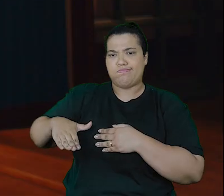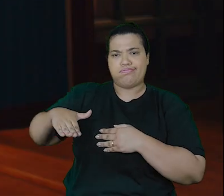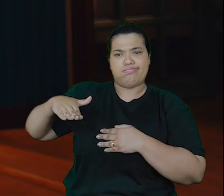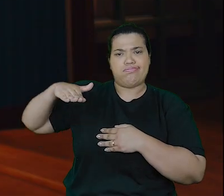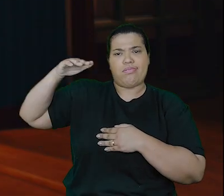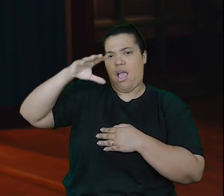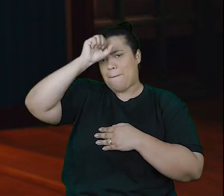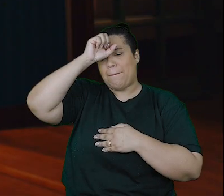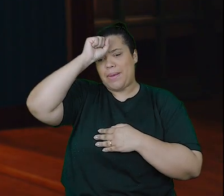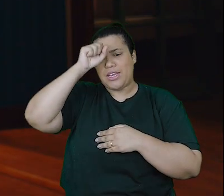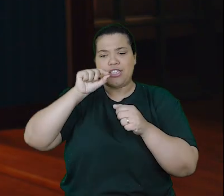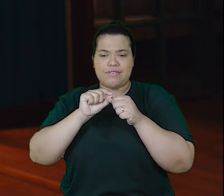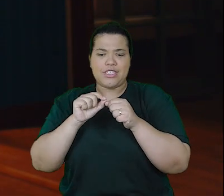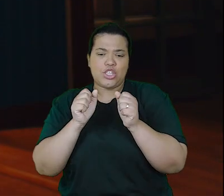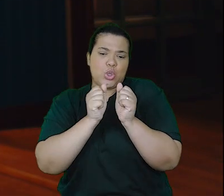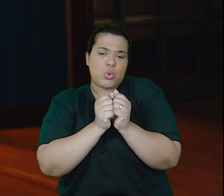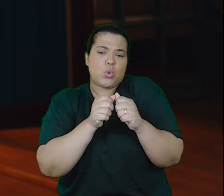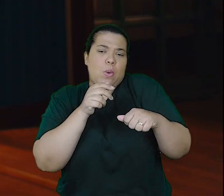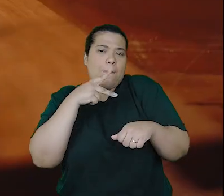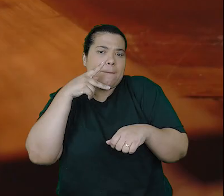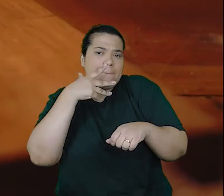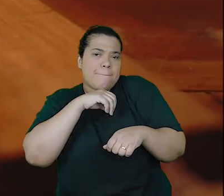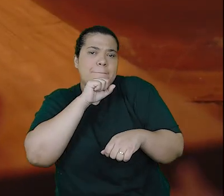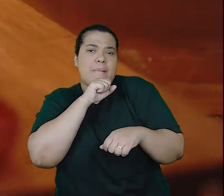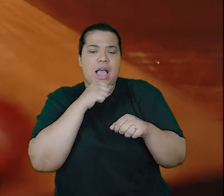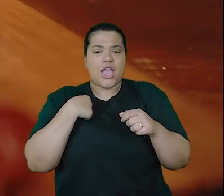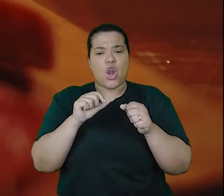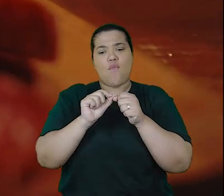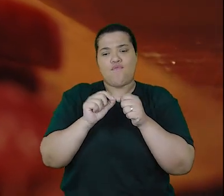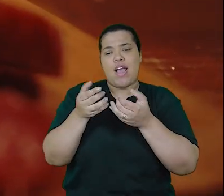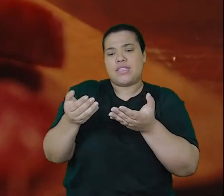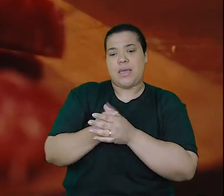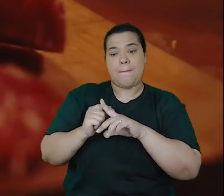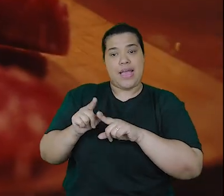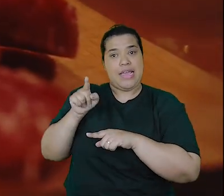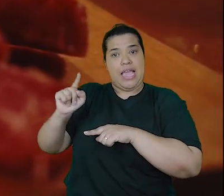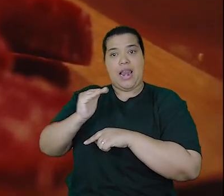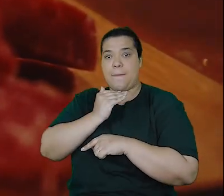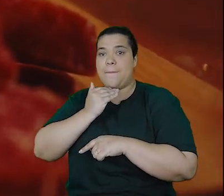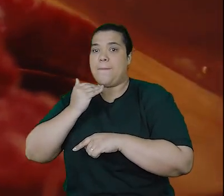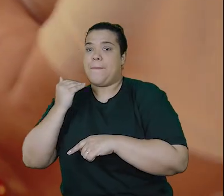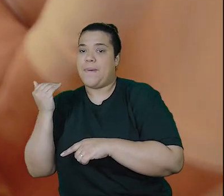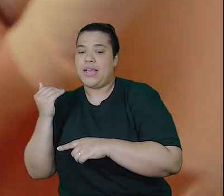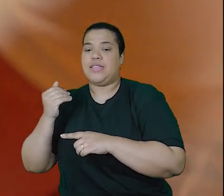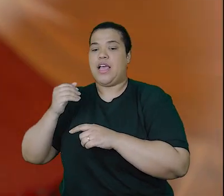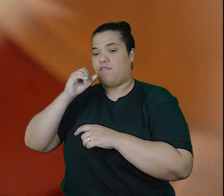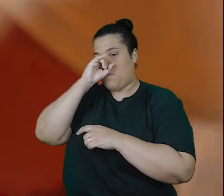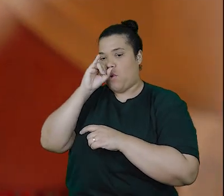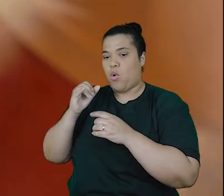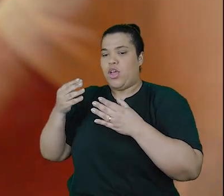desde piazão, assim, junto com meu pai. Então lá sempre fazia. Mas era ele que matava, que caminhava e